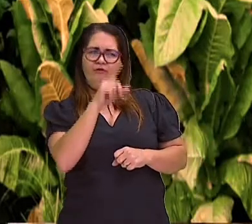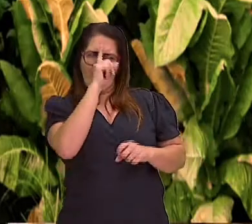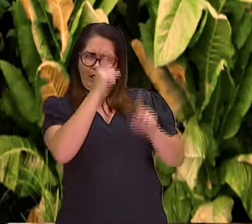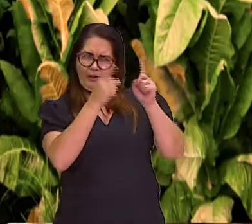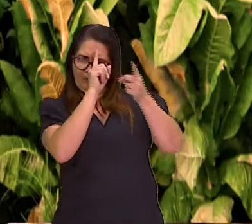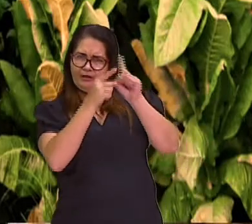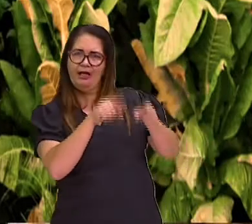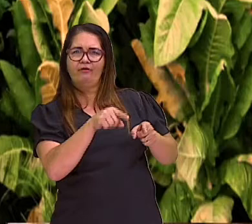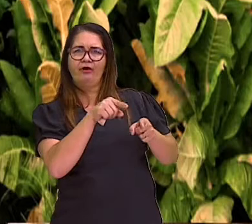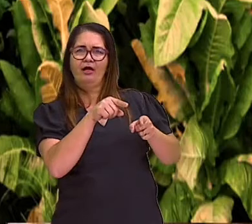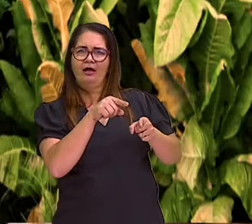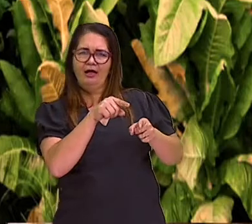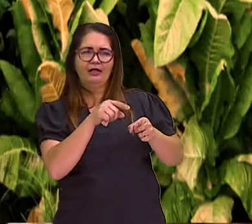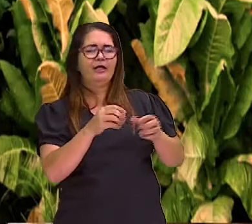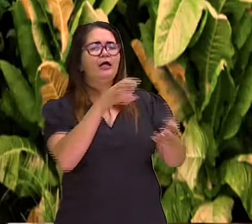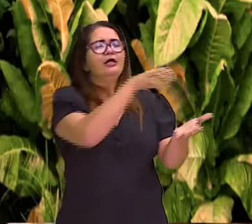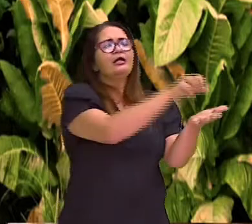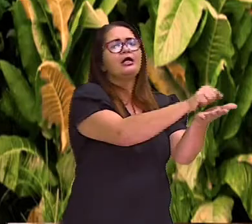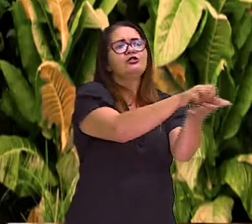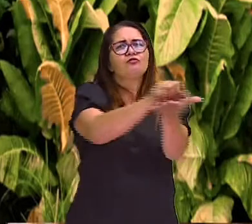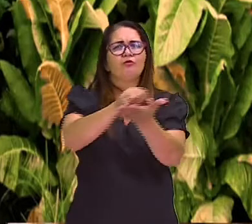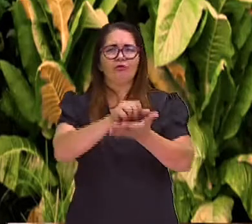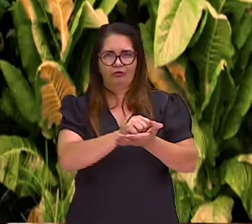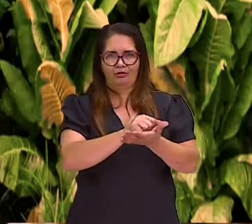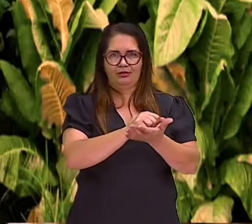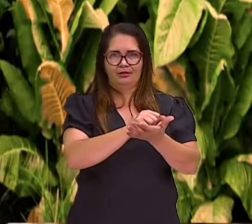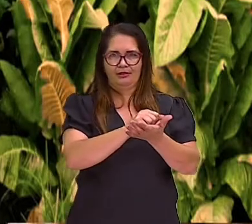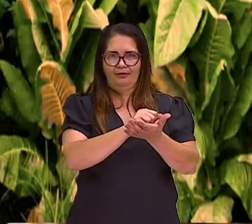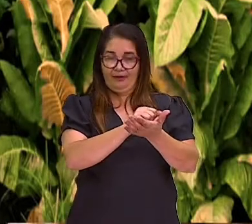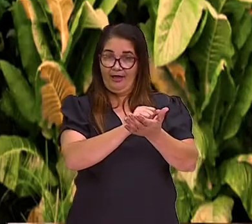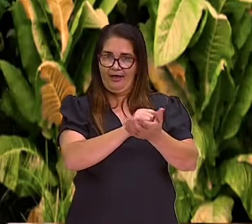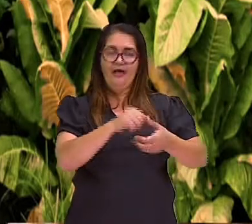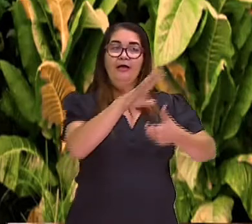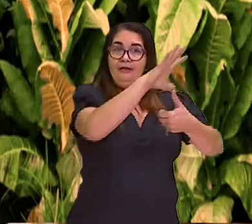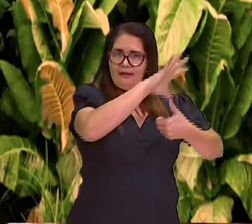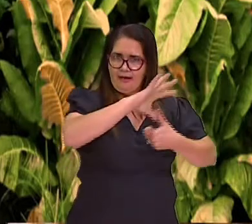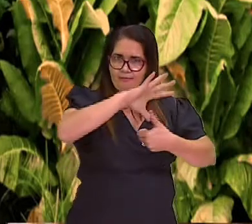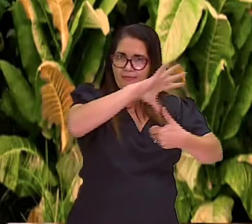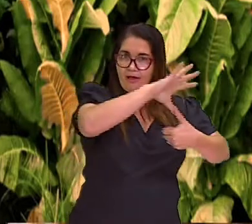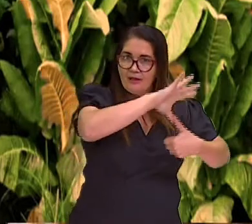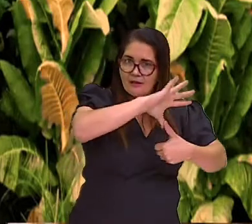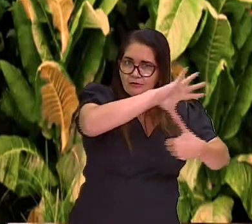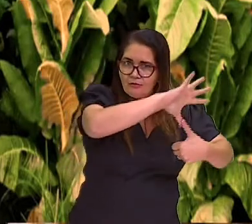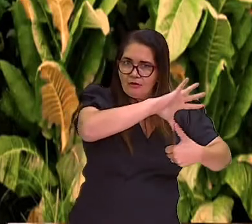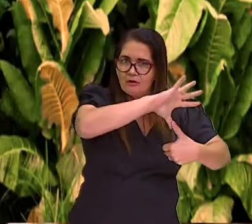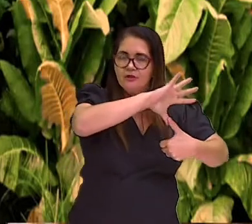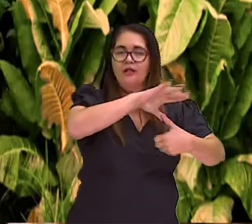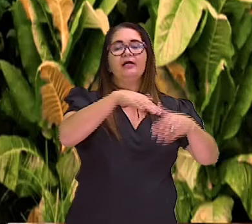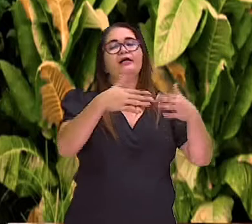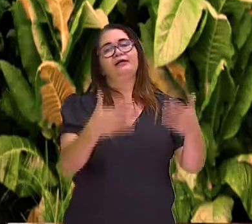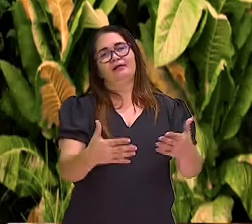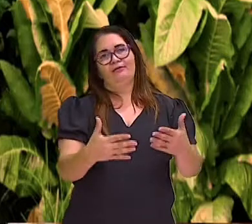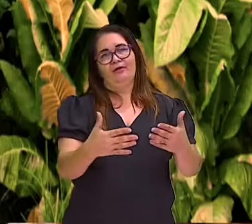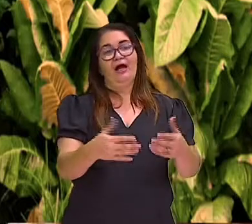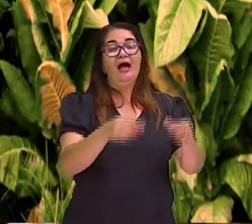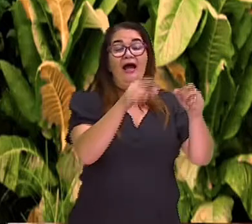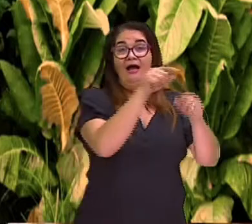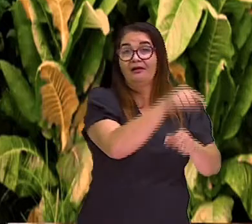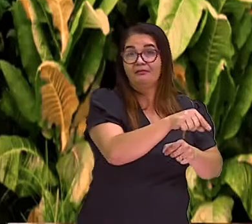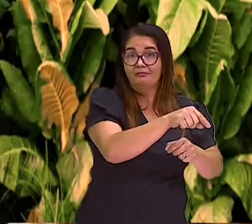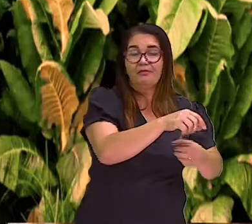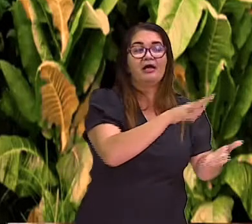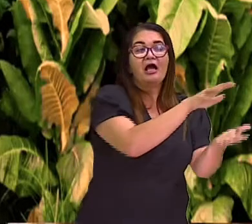em explorar e garantir o lucro, tornou as colônias cada vez mais dependentes da